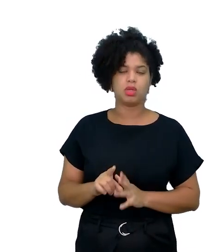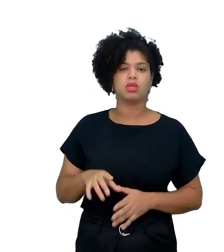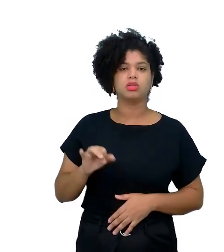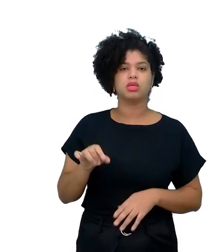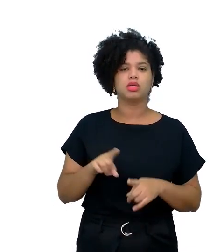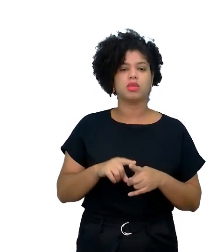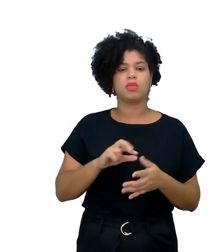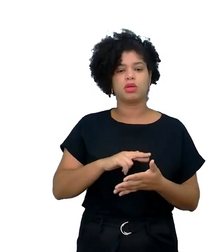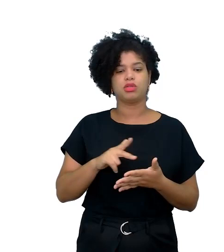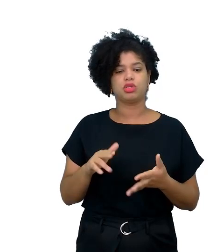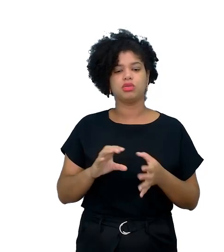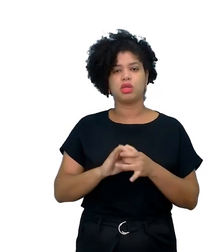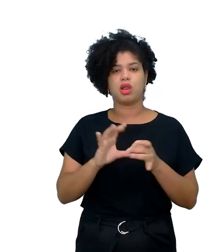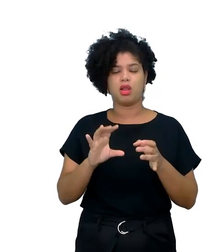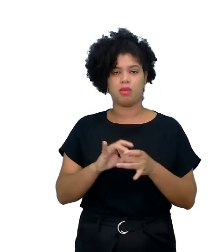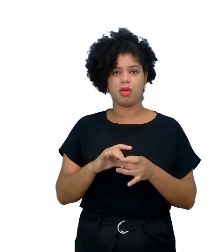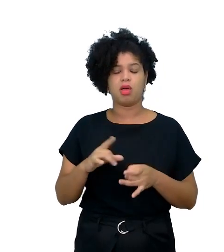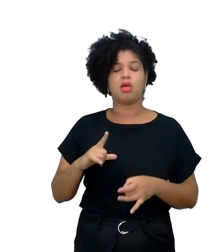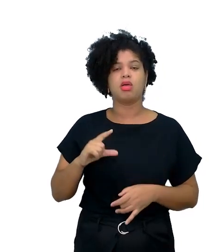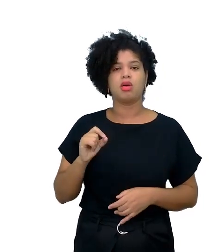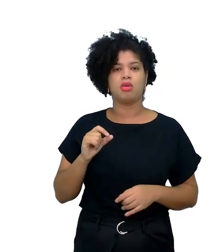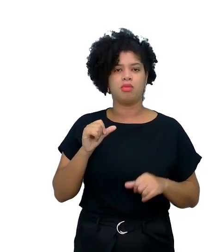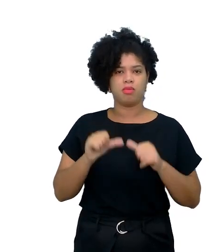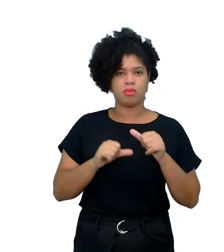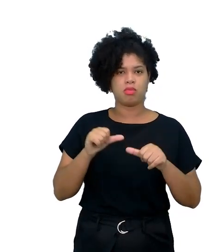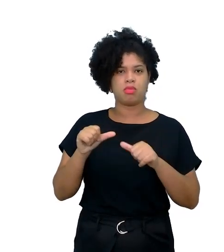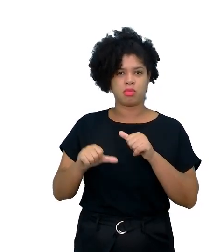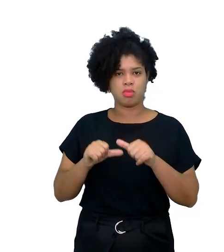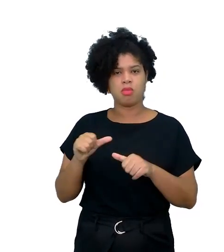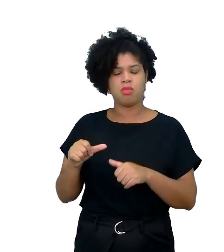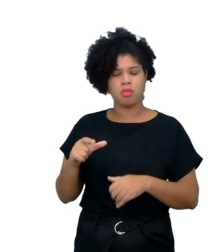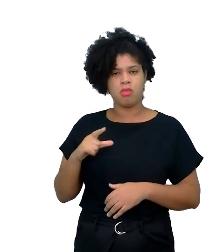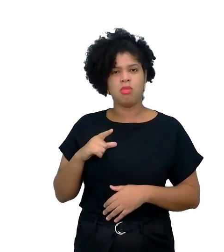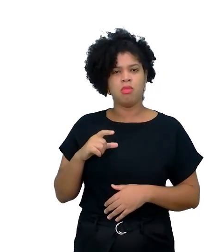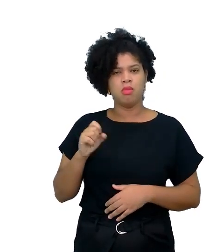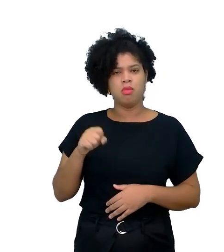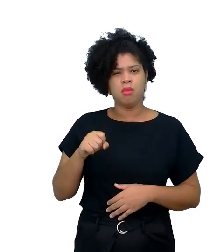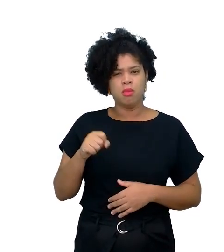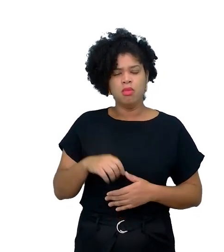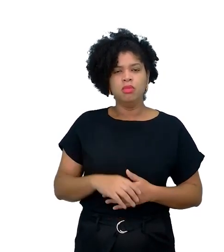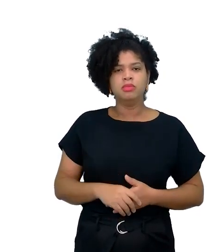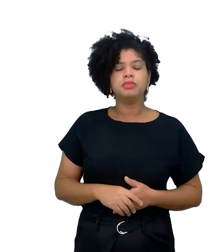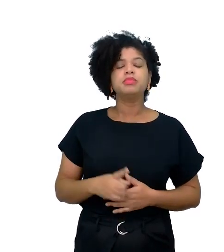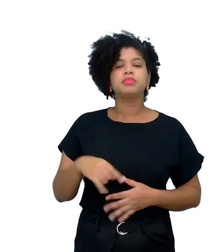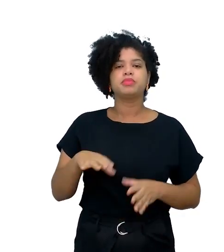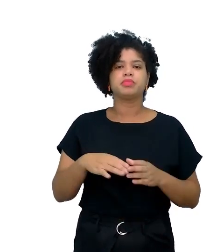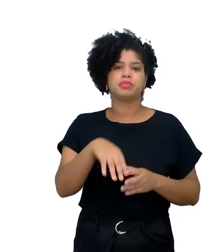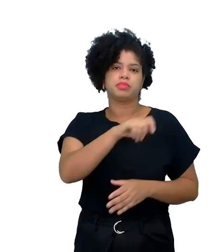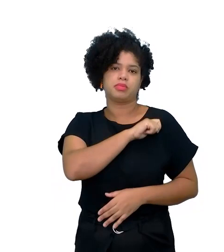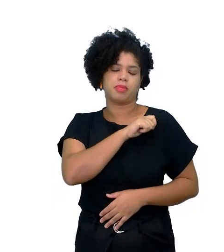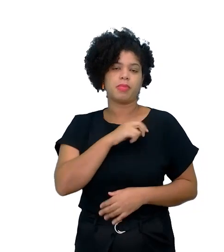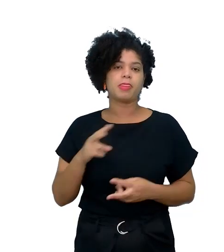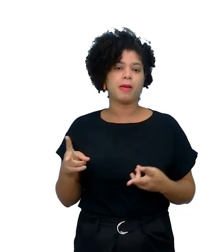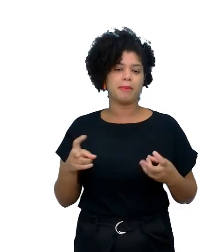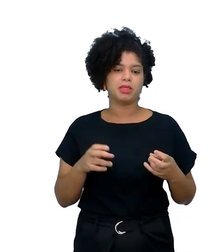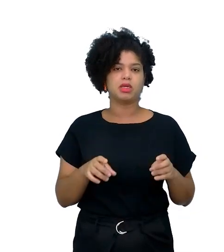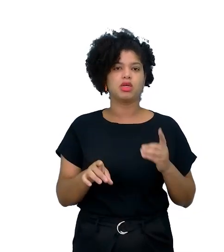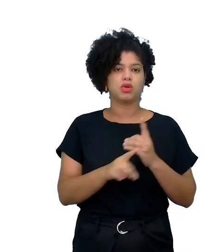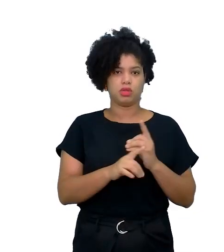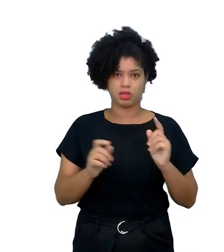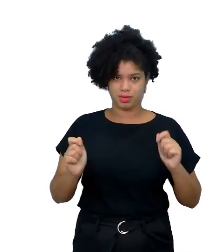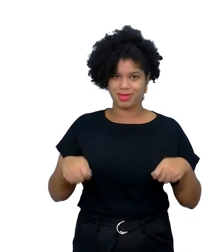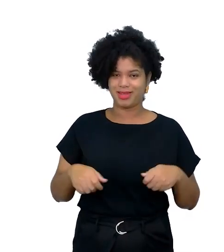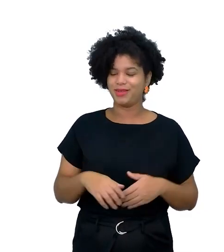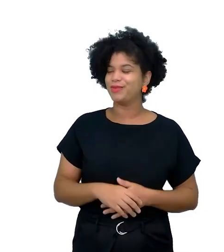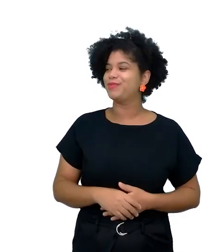dos dados disponíveis, haverá uma mudança do que se pretende, né, do que o estudante observe e encontre.